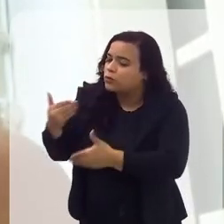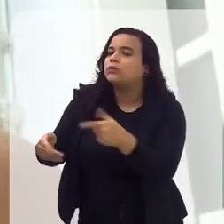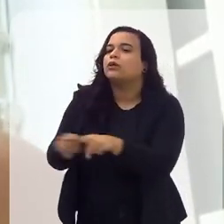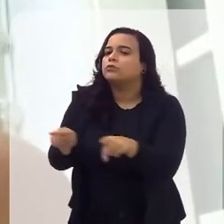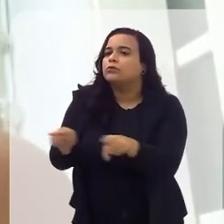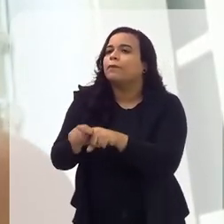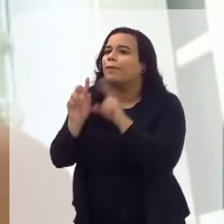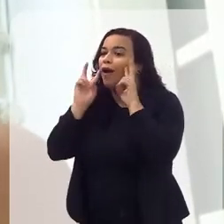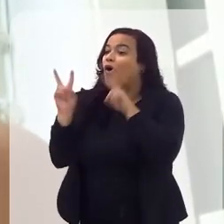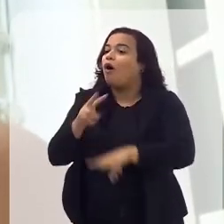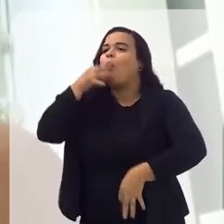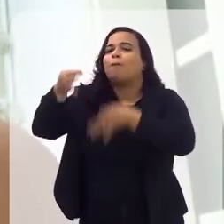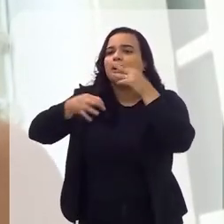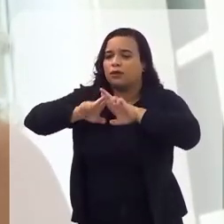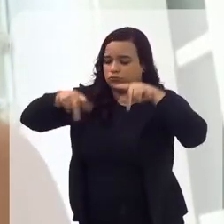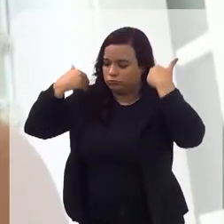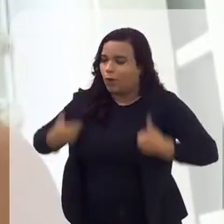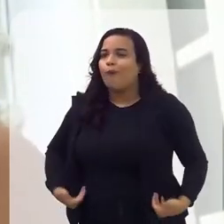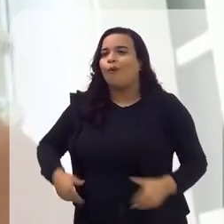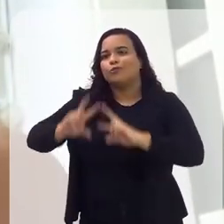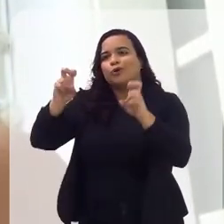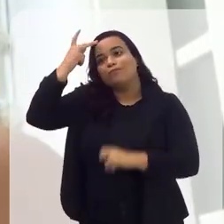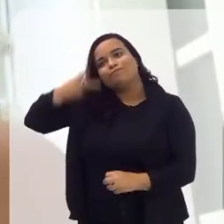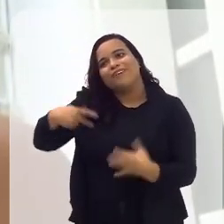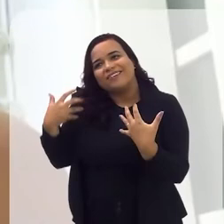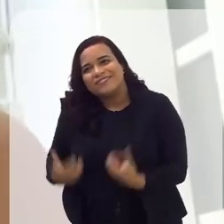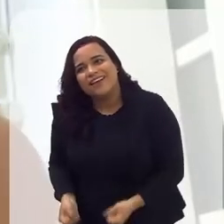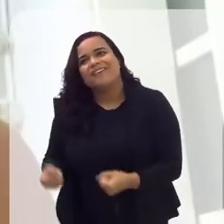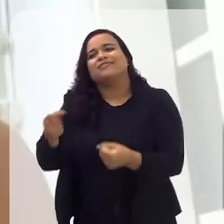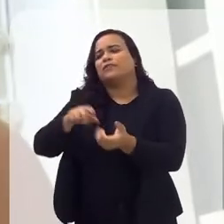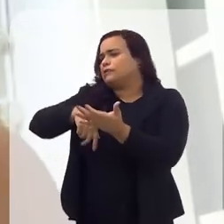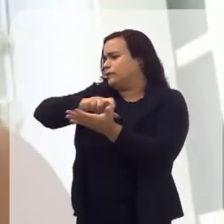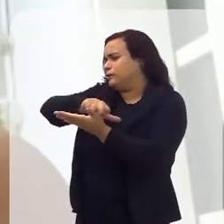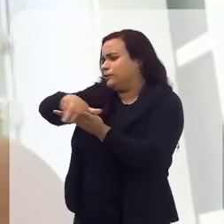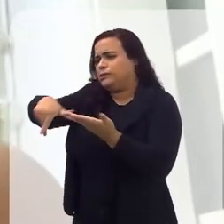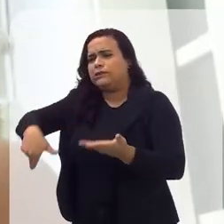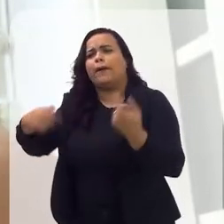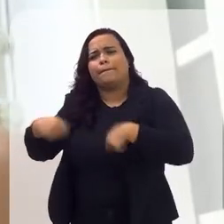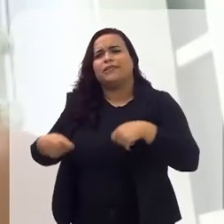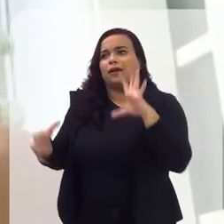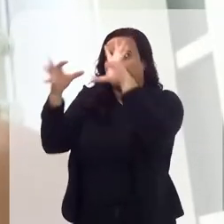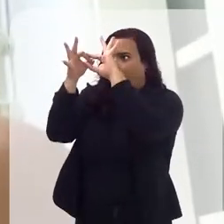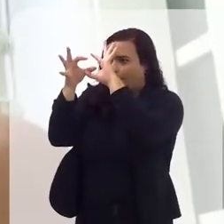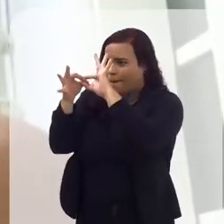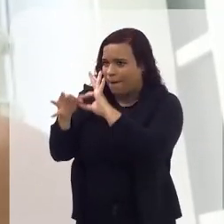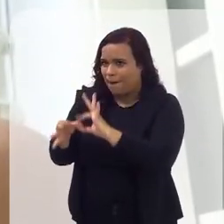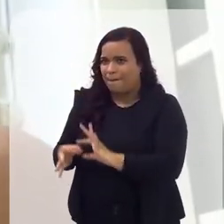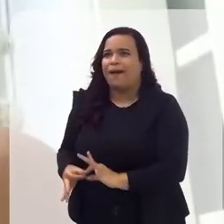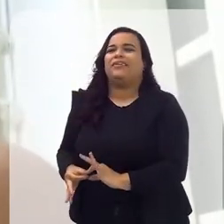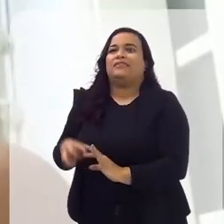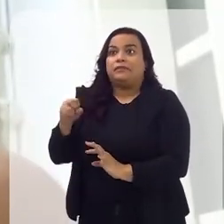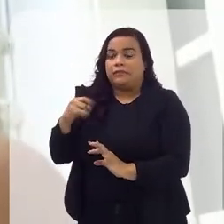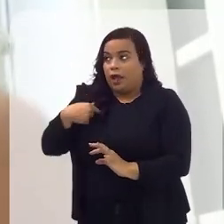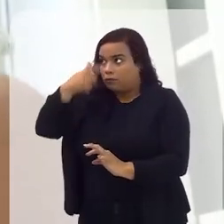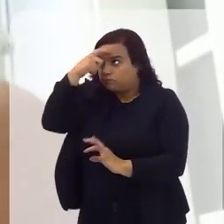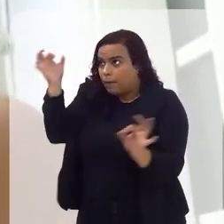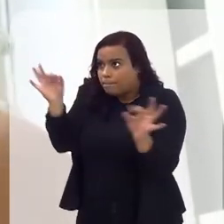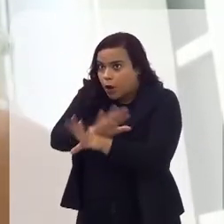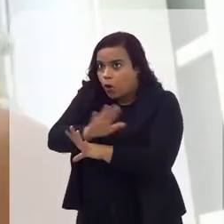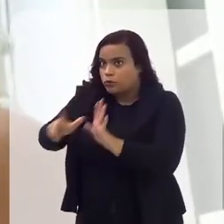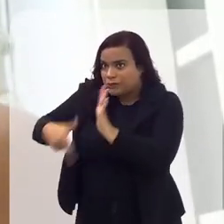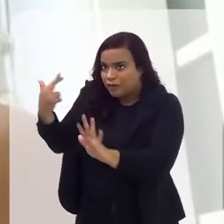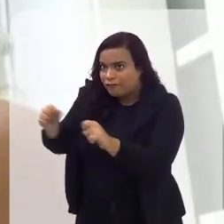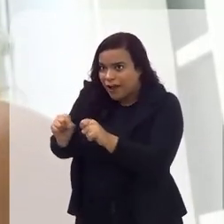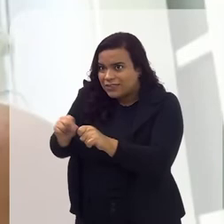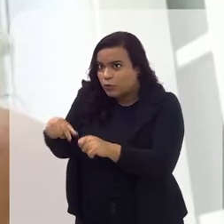é um processo também de um outro olhar sobre o nosso corpo, de autoaceitação. Então, tudo isso tem que vir junto, porque se a gente não estiver